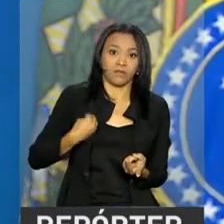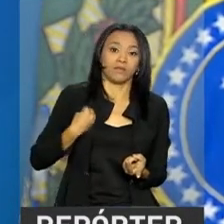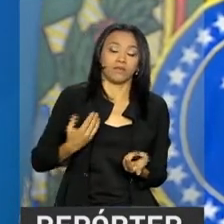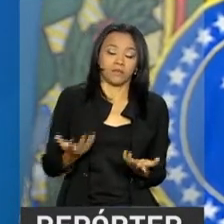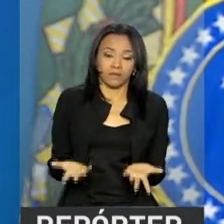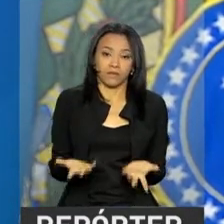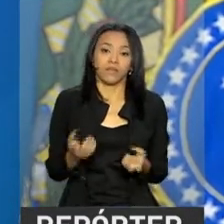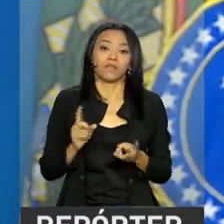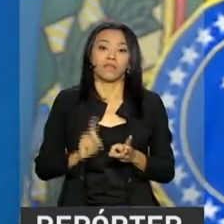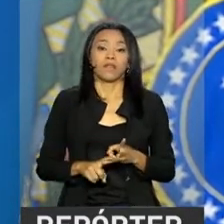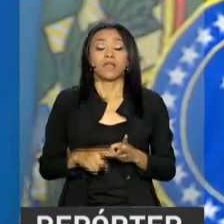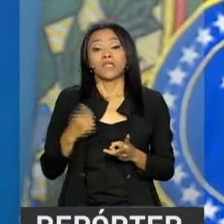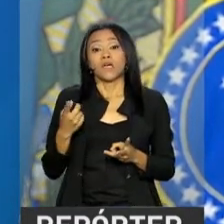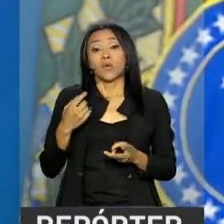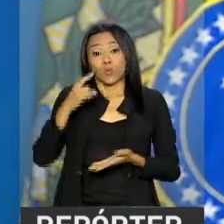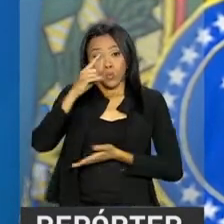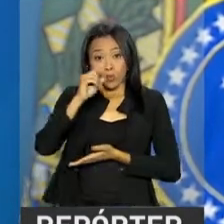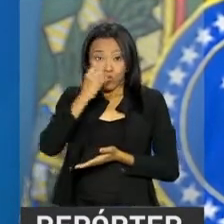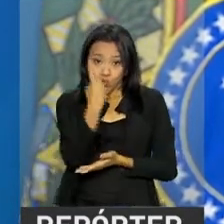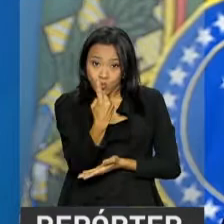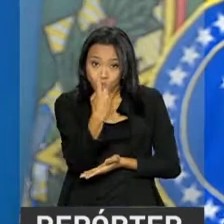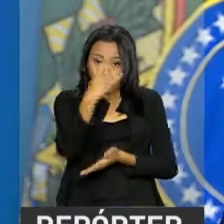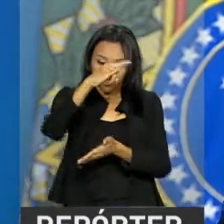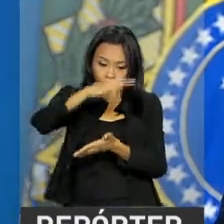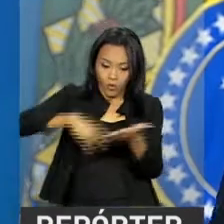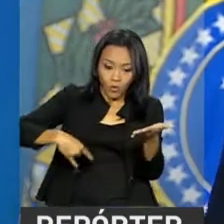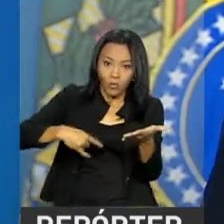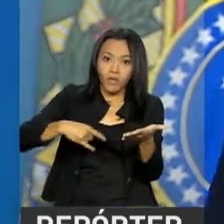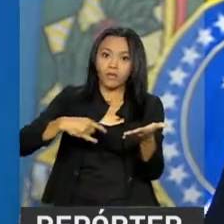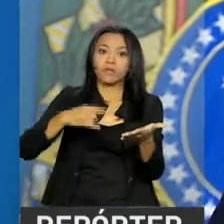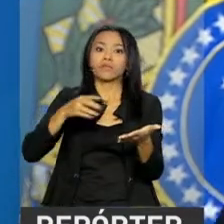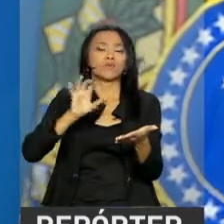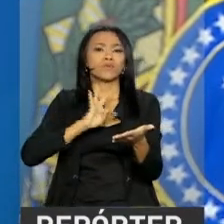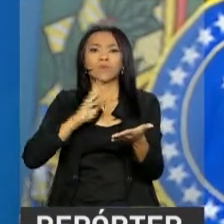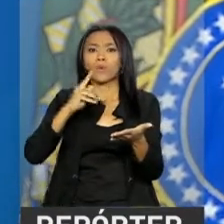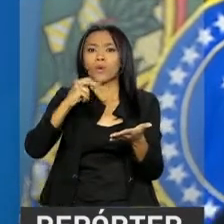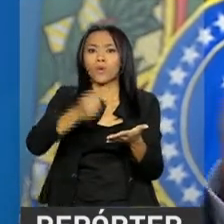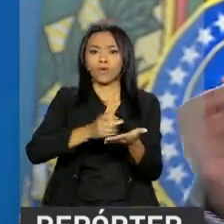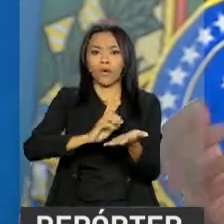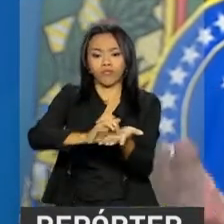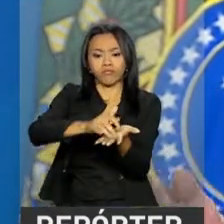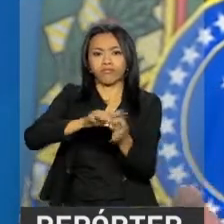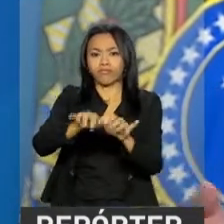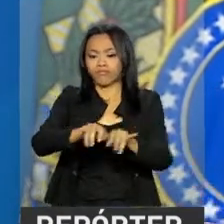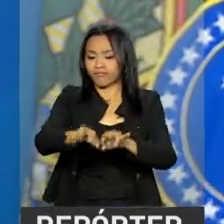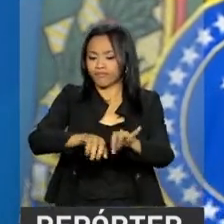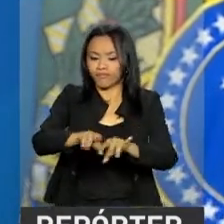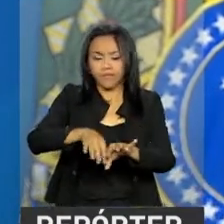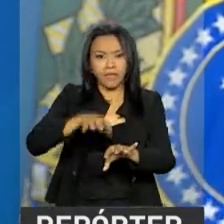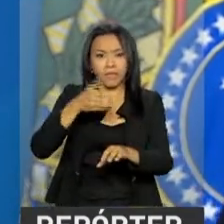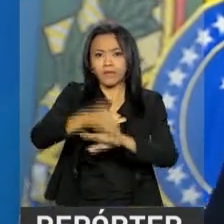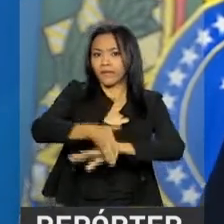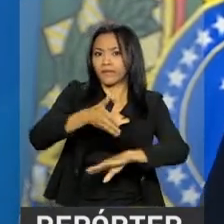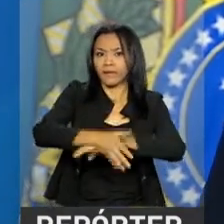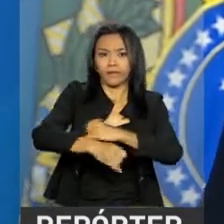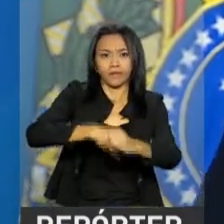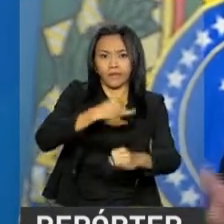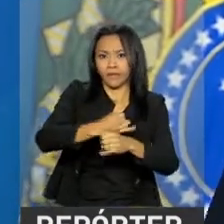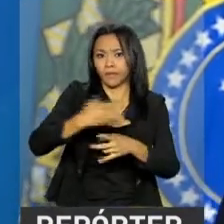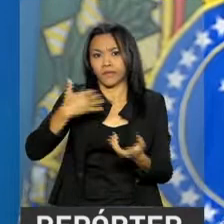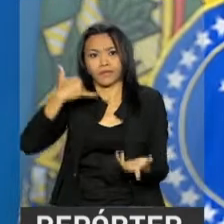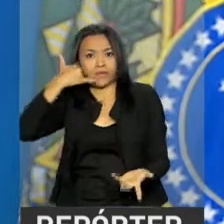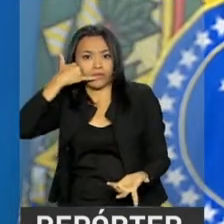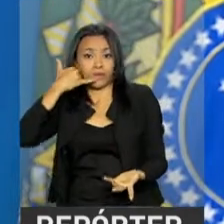de um documento de identidade todo digital que possamos acessar pelo telefone é